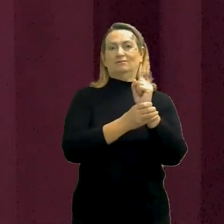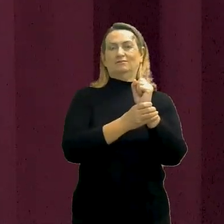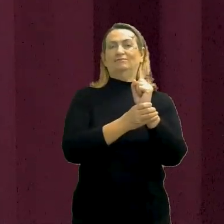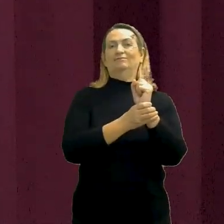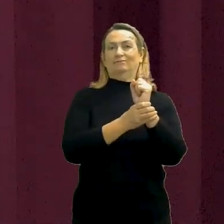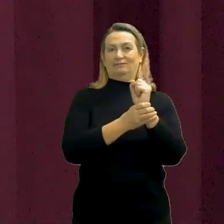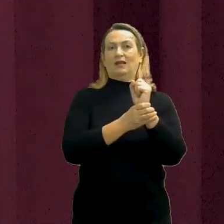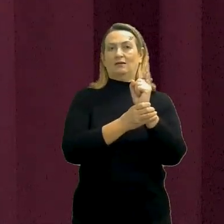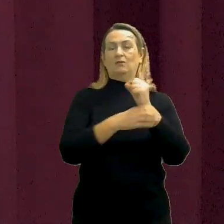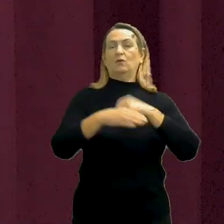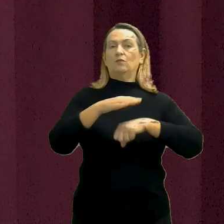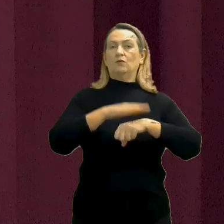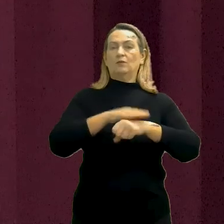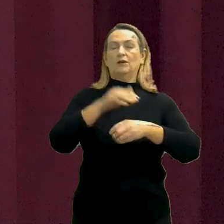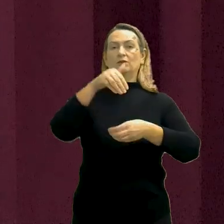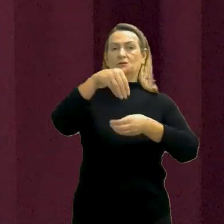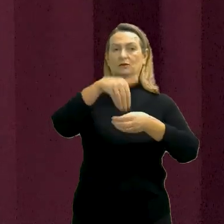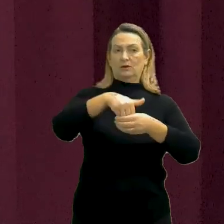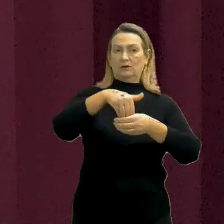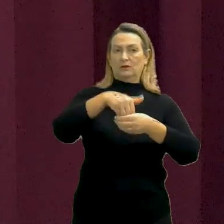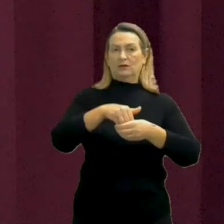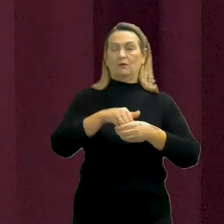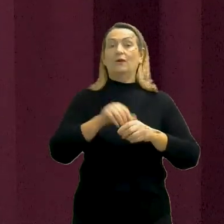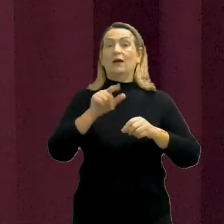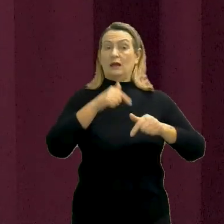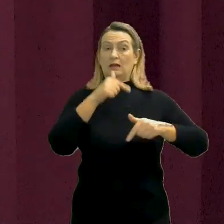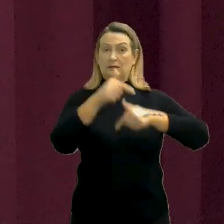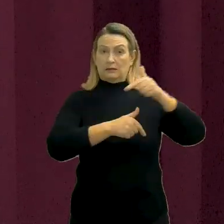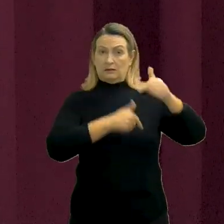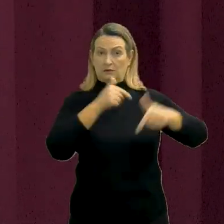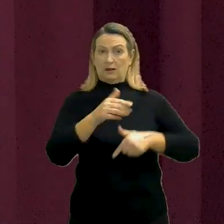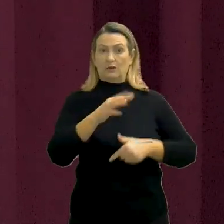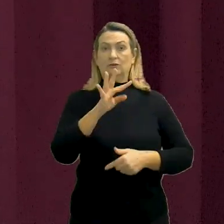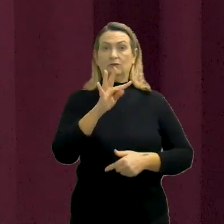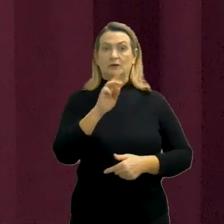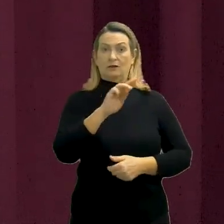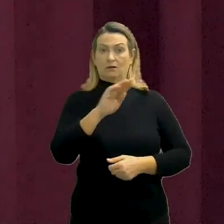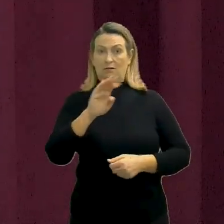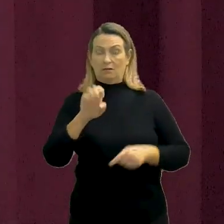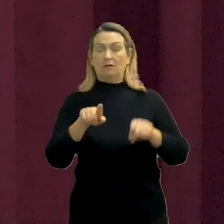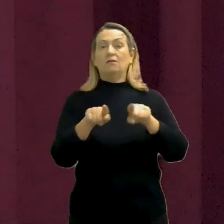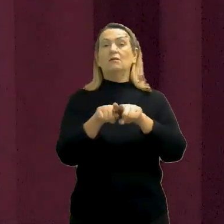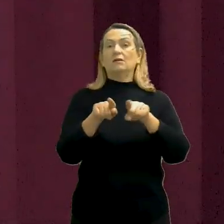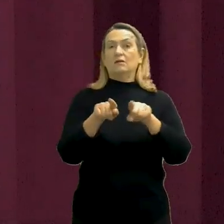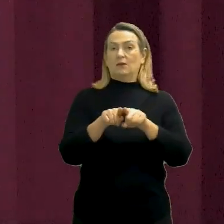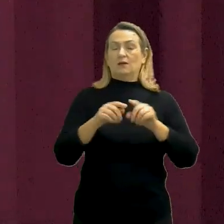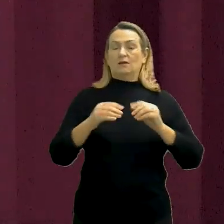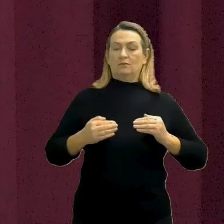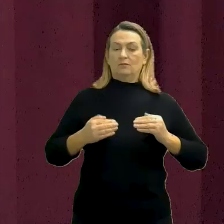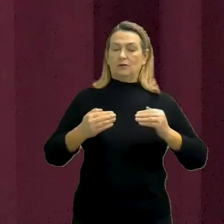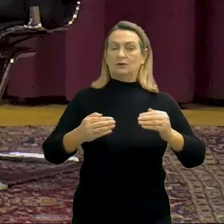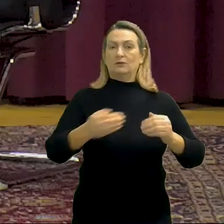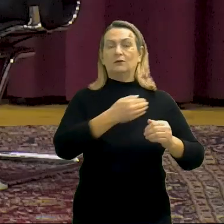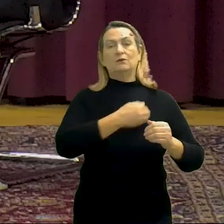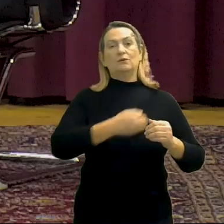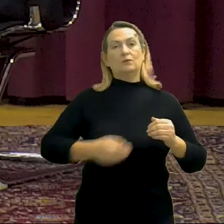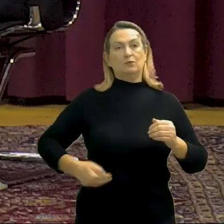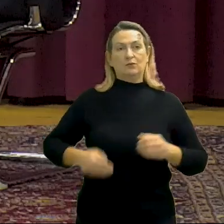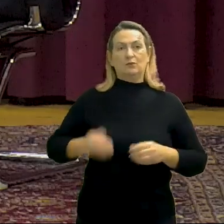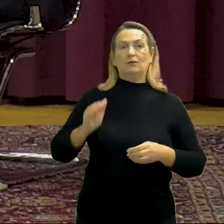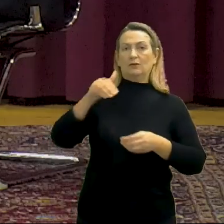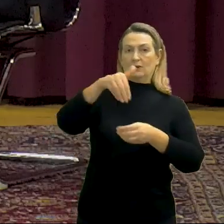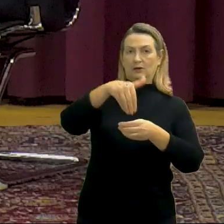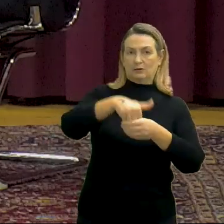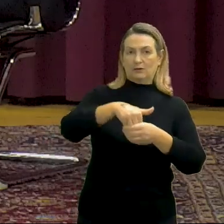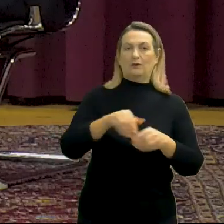é da Justiça Eleitoral e também do Ministério Público eleitoral e também tem temos o sistema Pardal